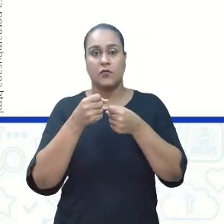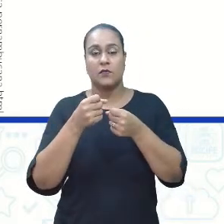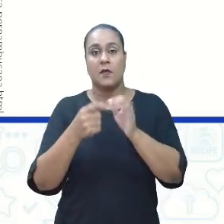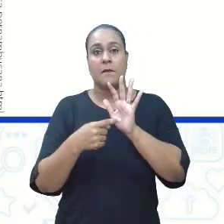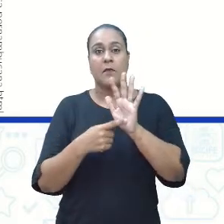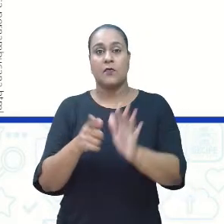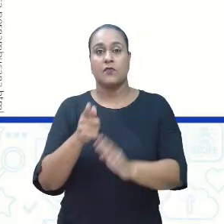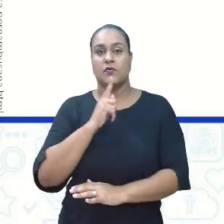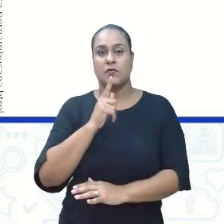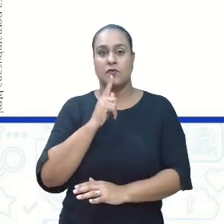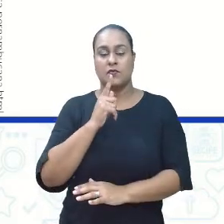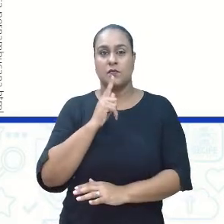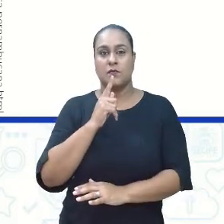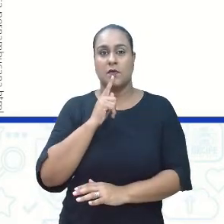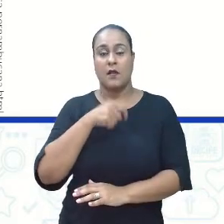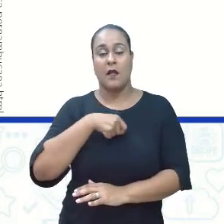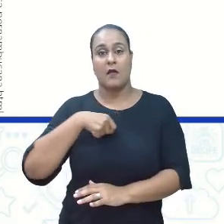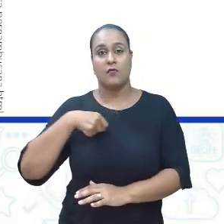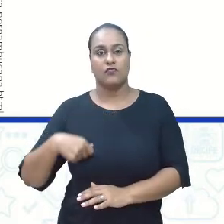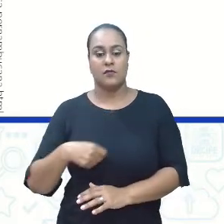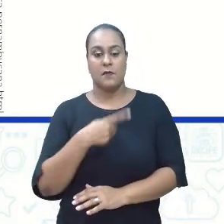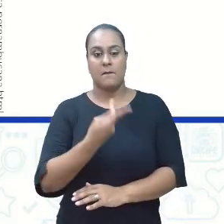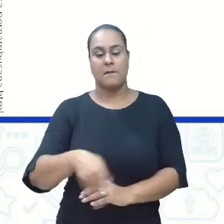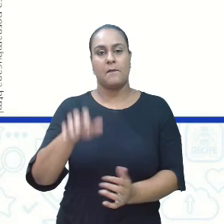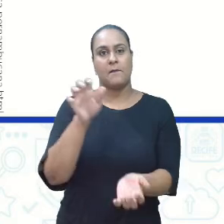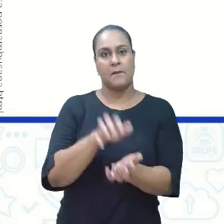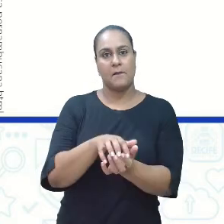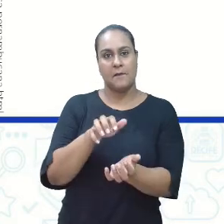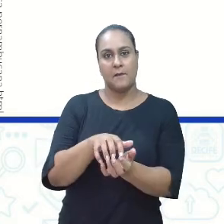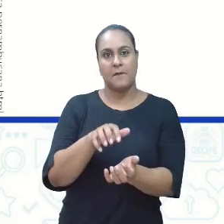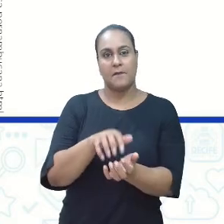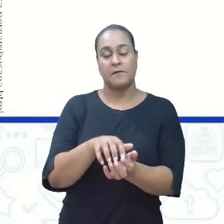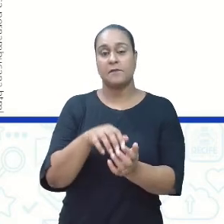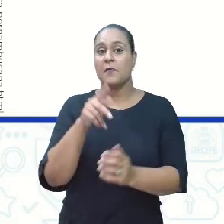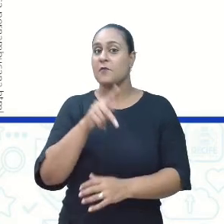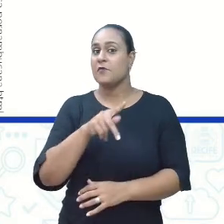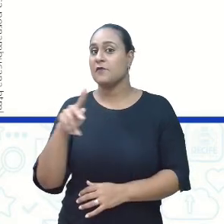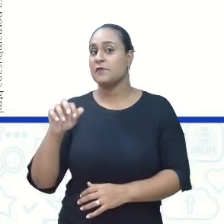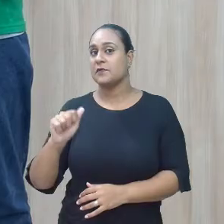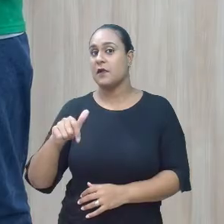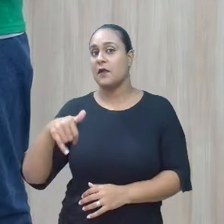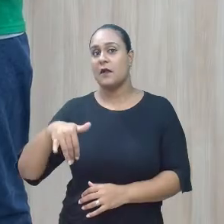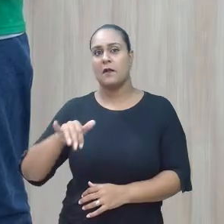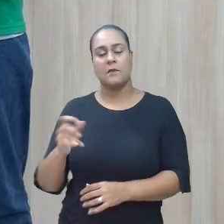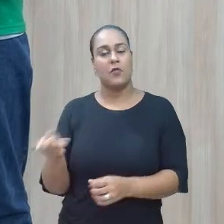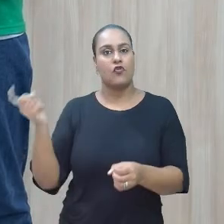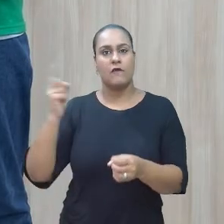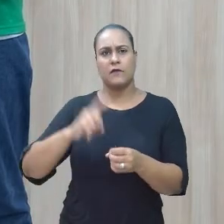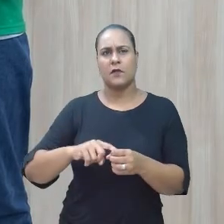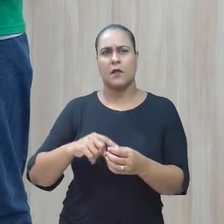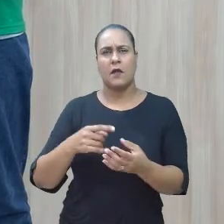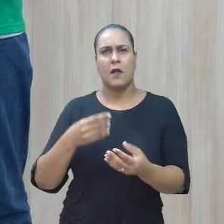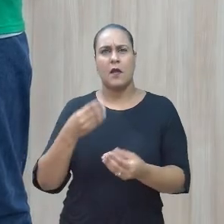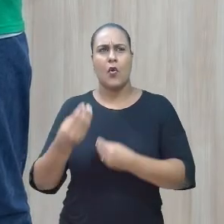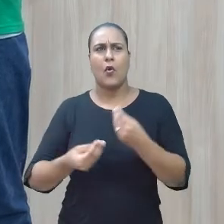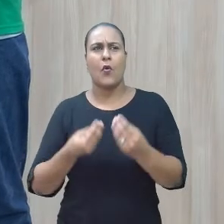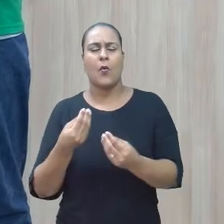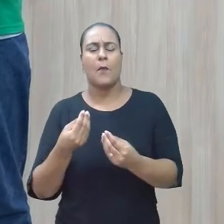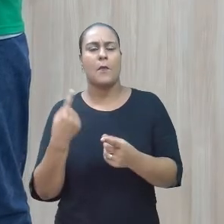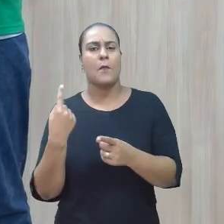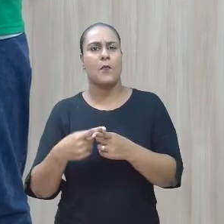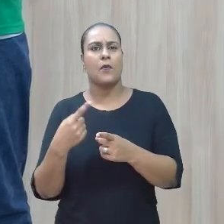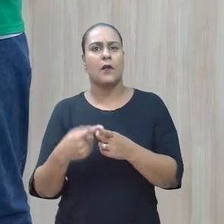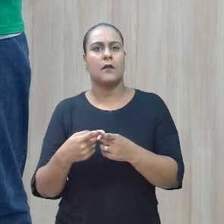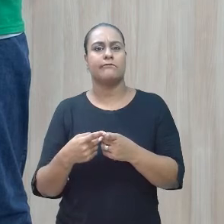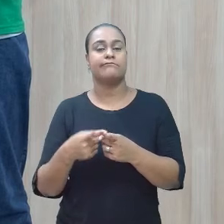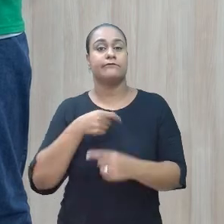a Suíça pernambucana. O professor Alamin ainda não retornou, mas como é que a gente vai tratar essa questão? Por que a Suíça